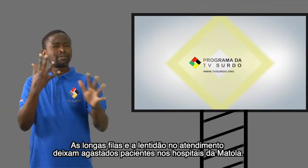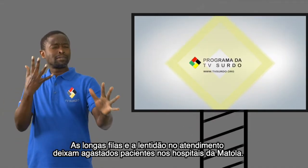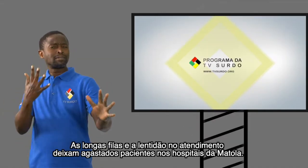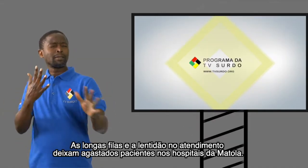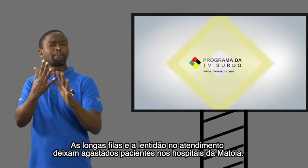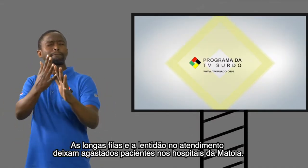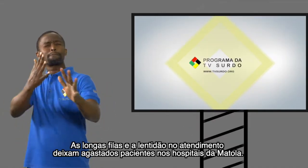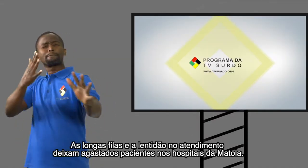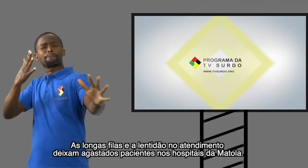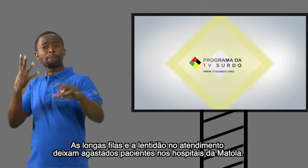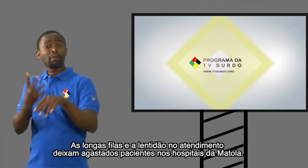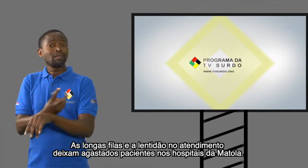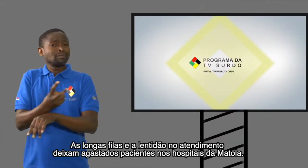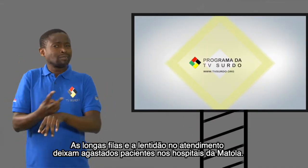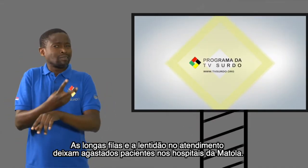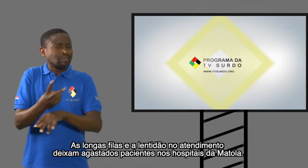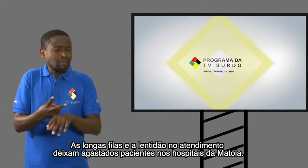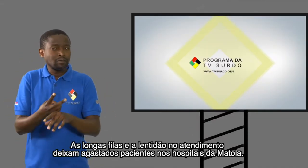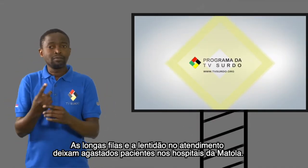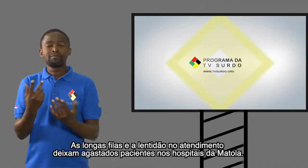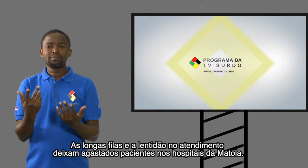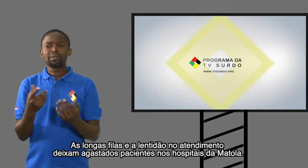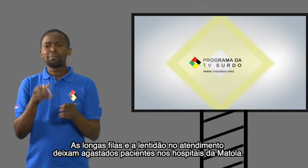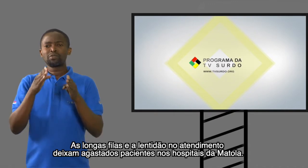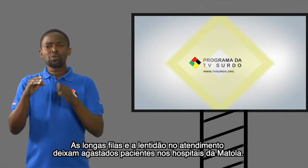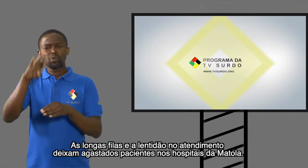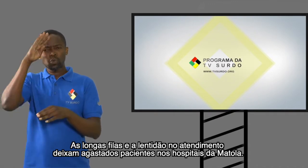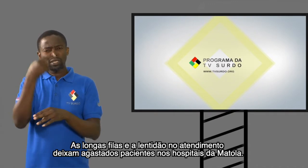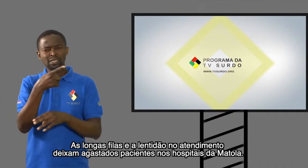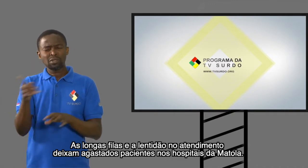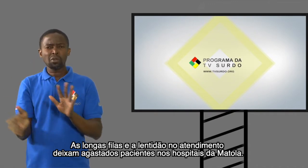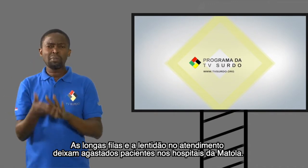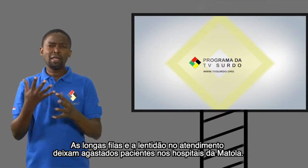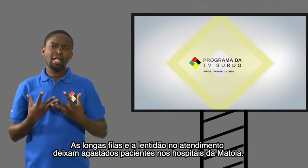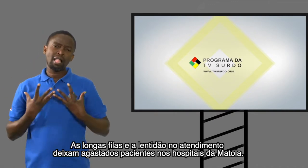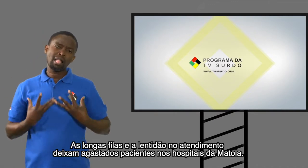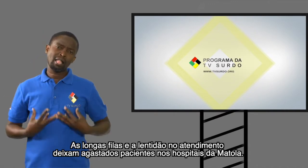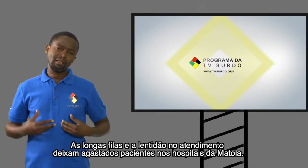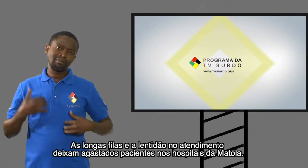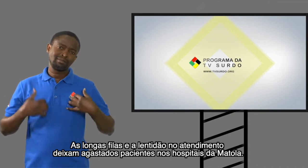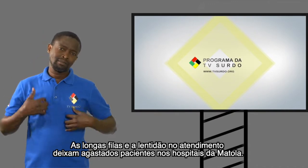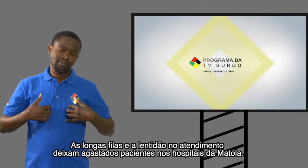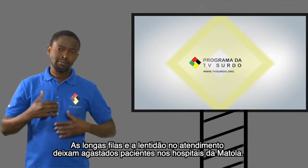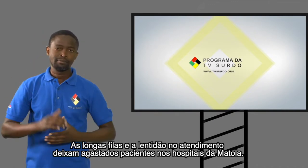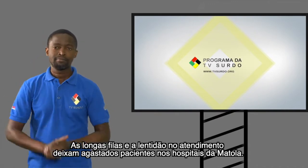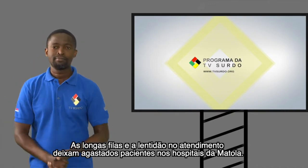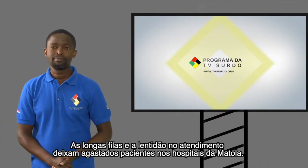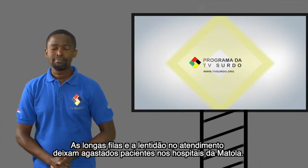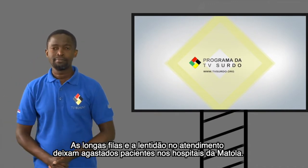no atendimento deixam agastados pacientes nos hospitais da Matola.